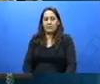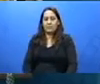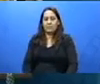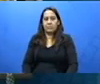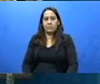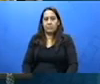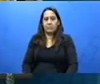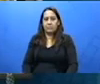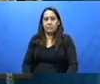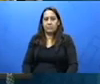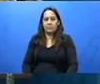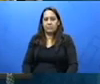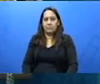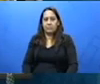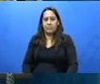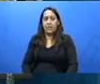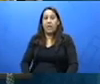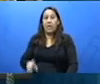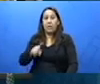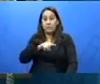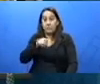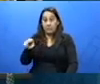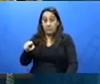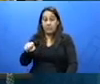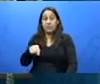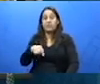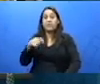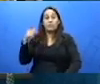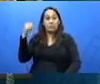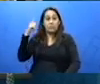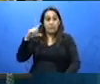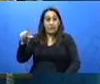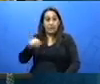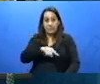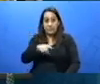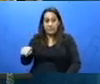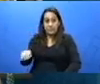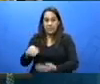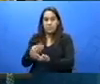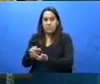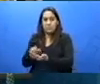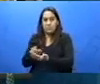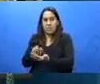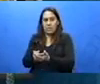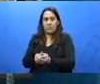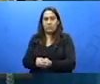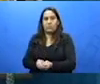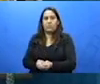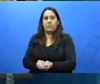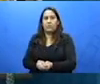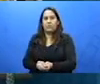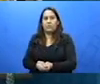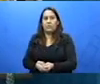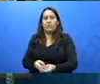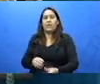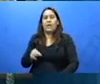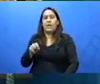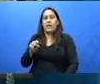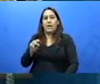está esperto em tudo aquilo que a gente já estudou nessa apostila 3. Então vamos comigo, ó.